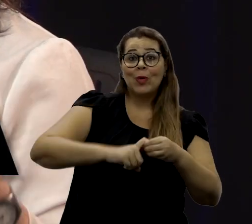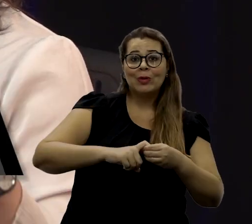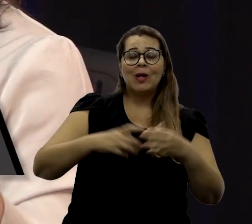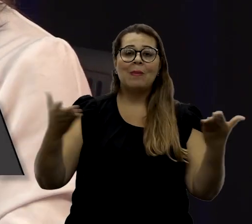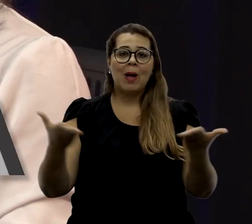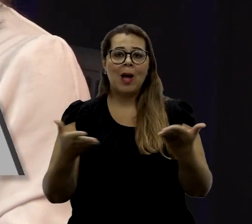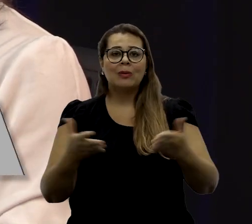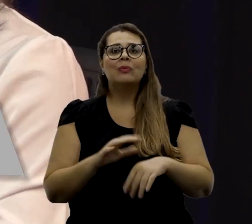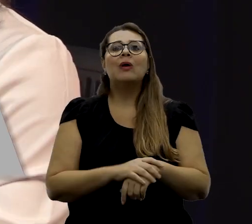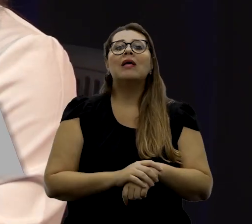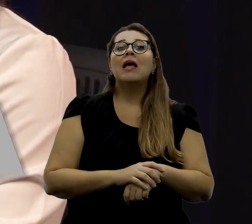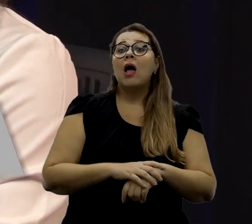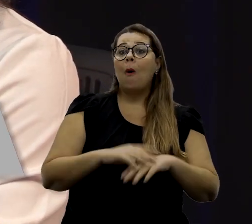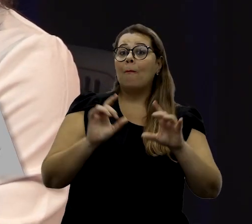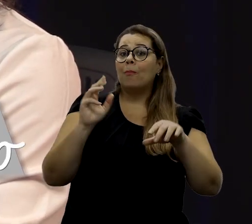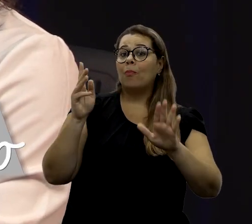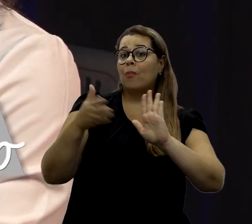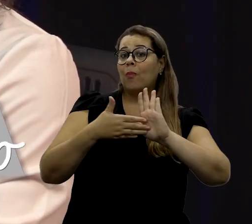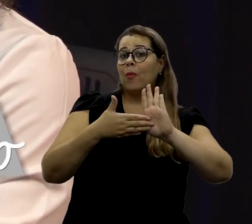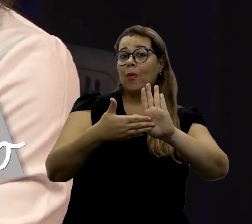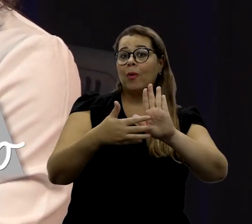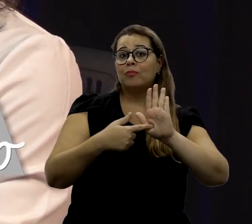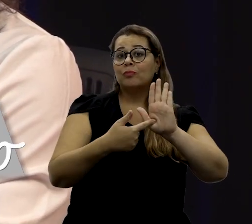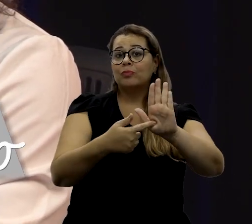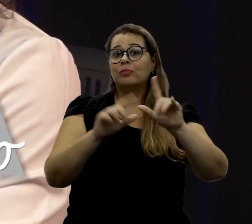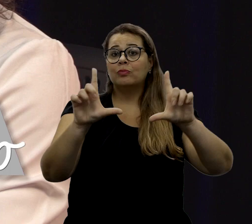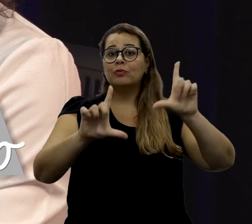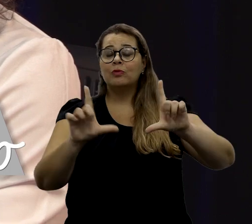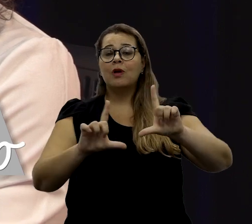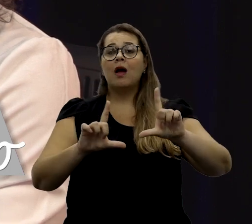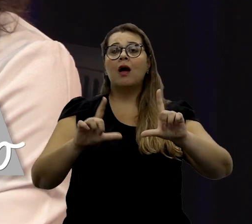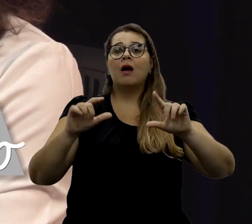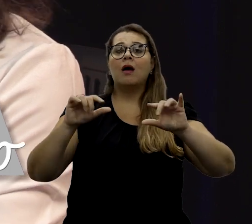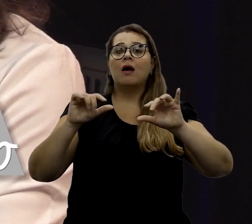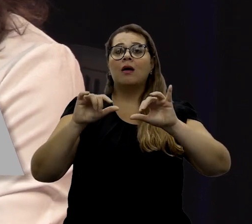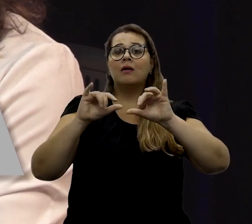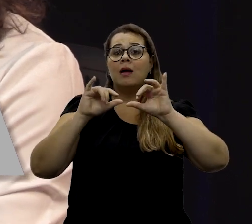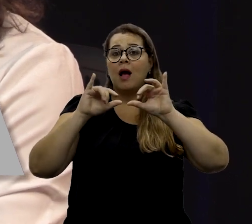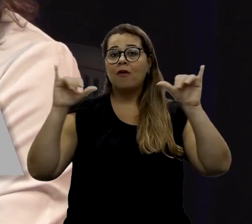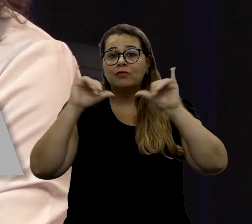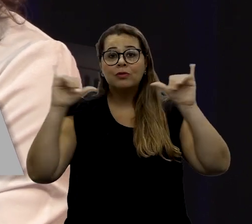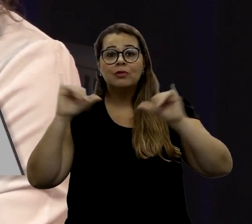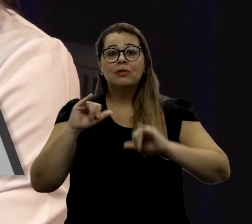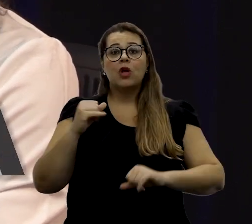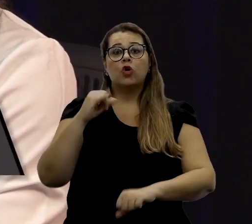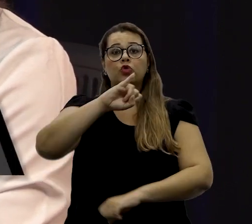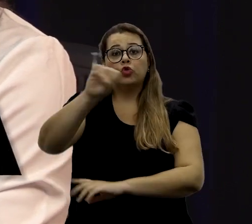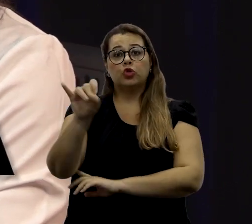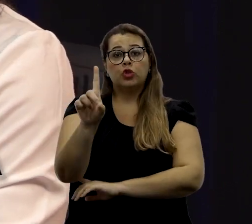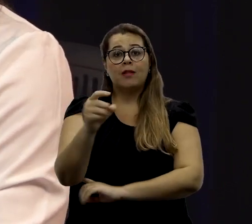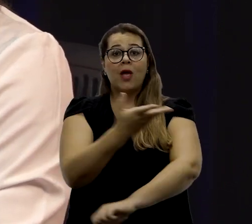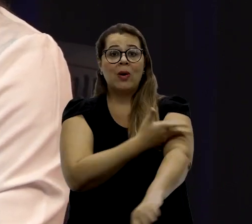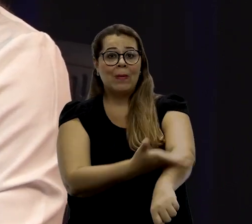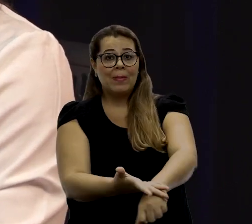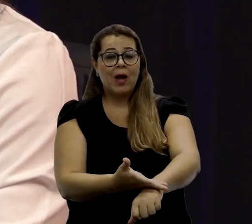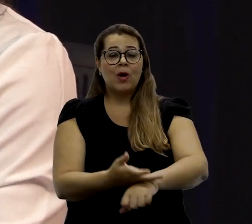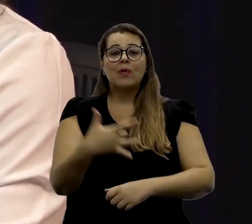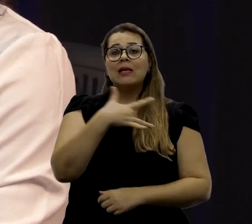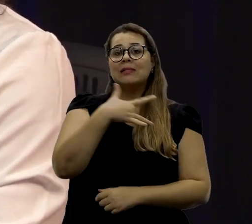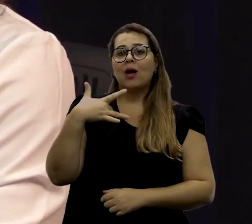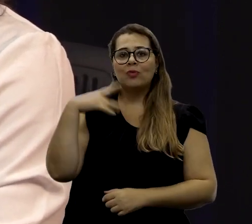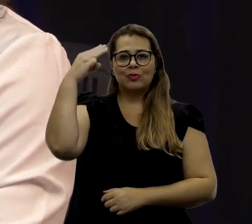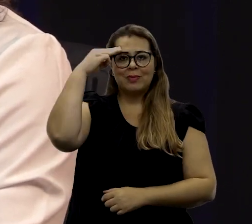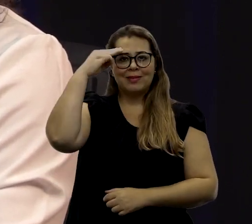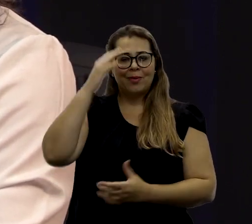Voltamos agora com o programa especial sobre a campanha Janeiro Branco, que aborda a saúde mental. Contamos